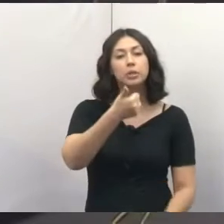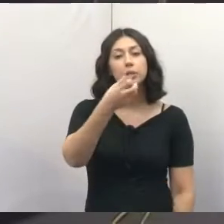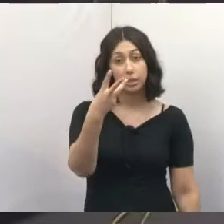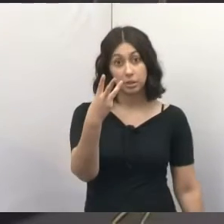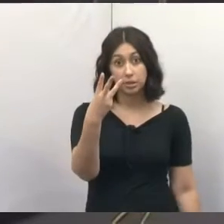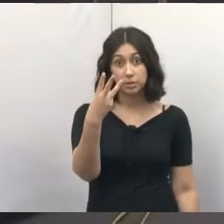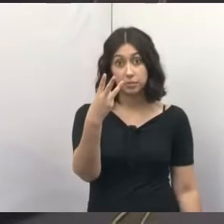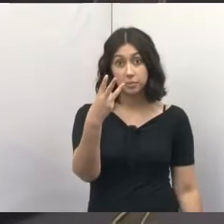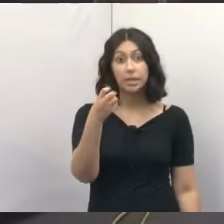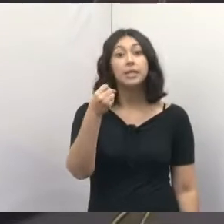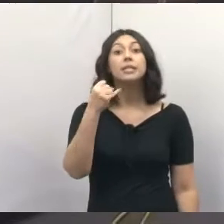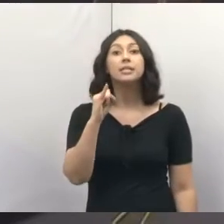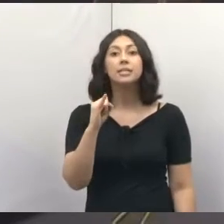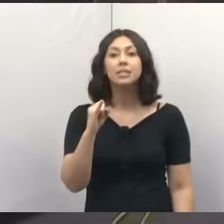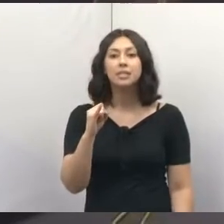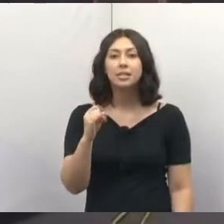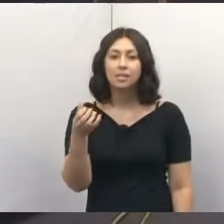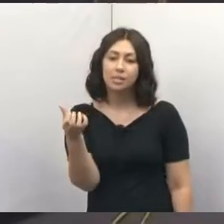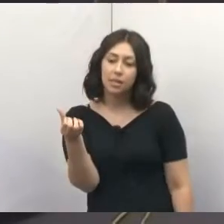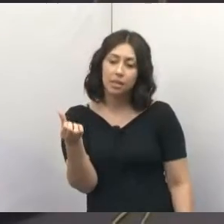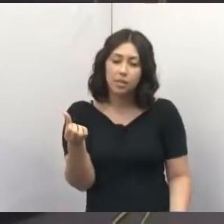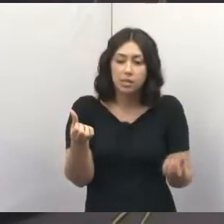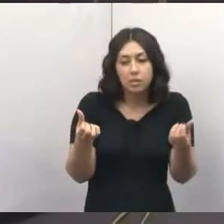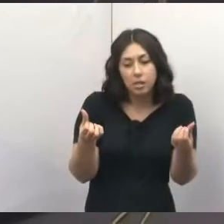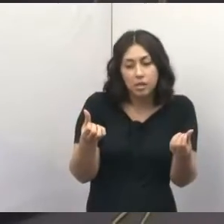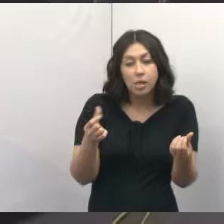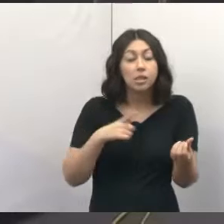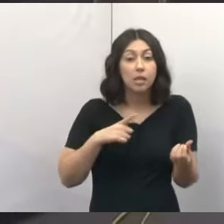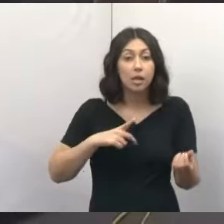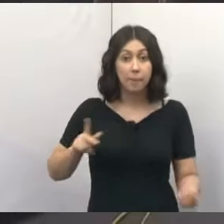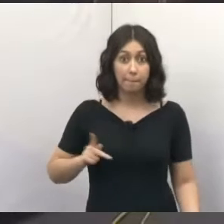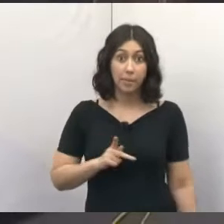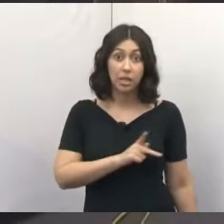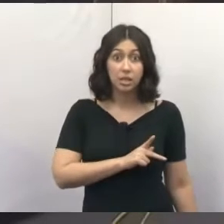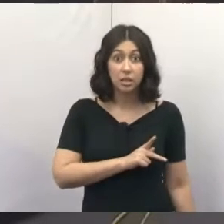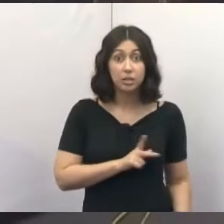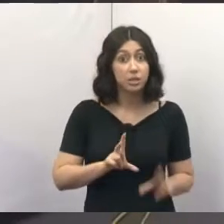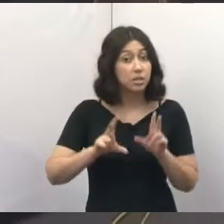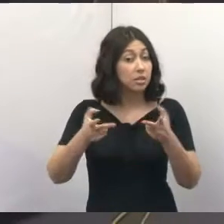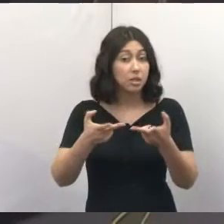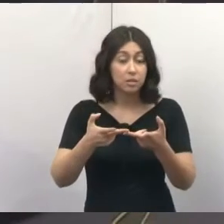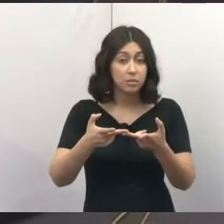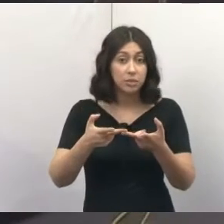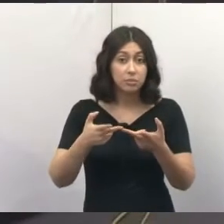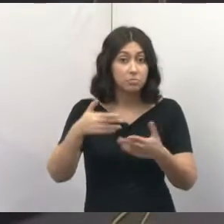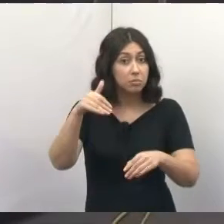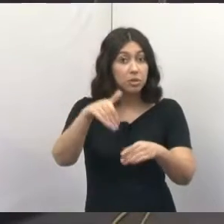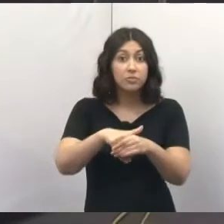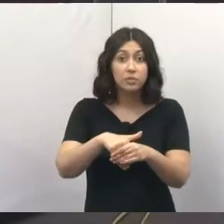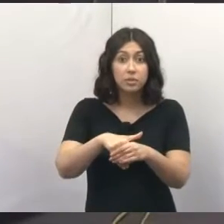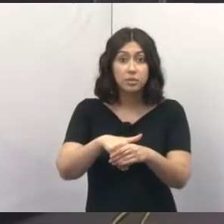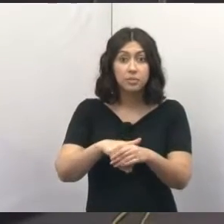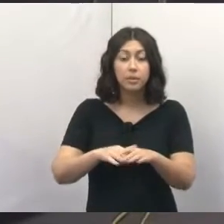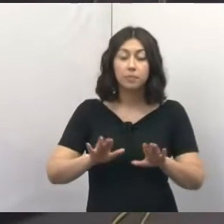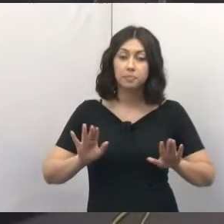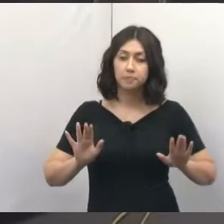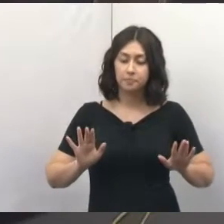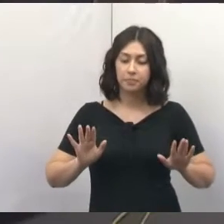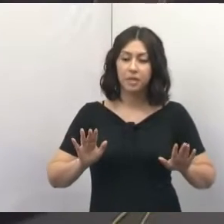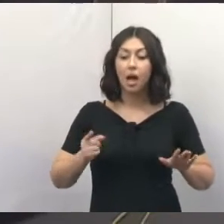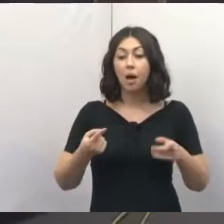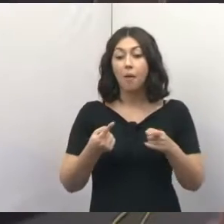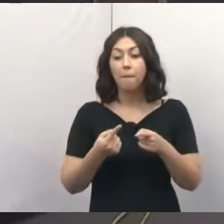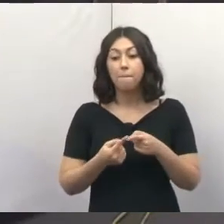vereadores. Se empatar 6-6, nós temos aqui o presidente da Câmara para poder desempatar. Agora, não